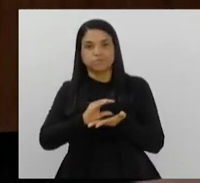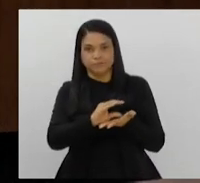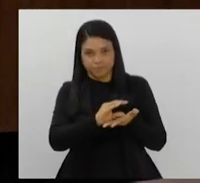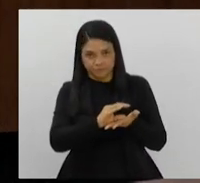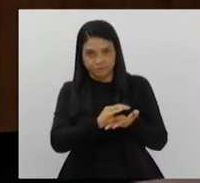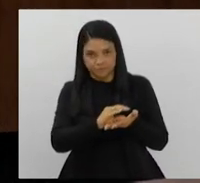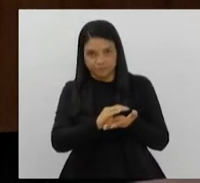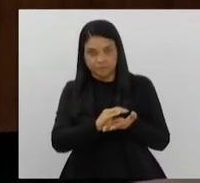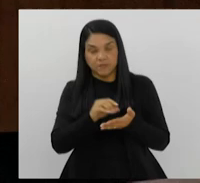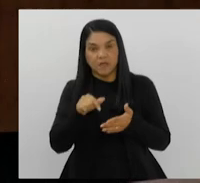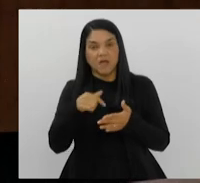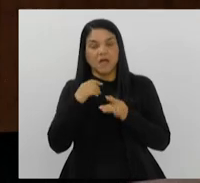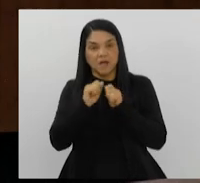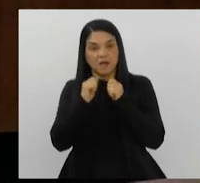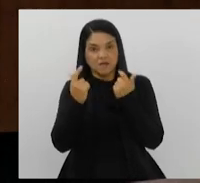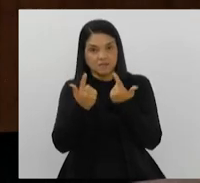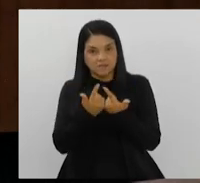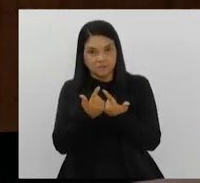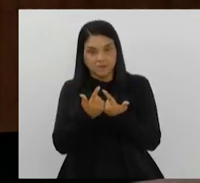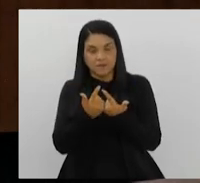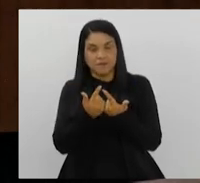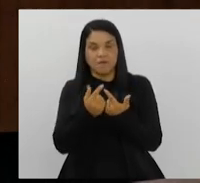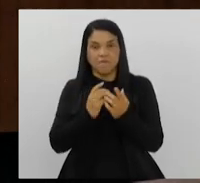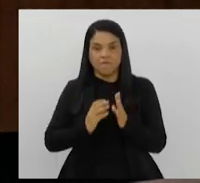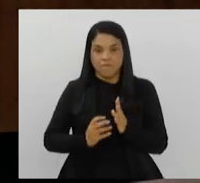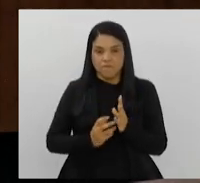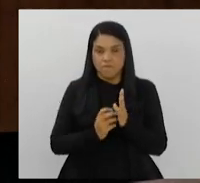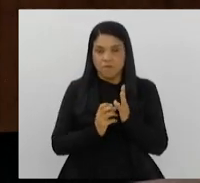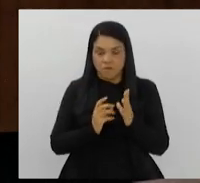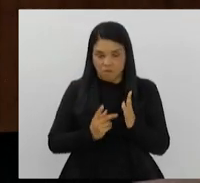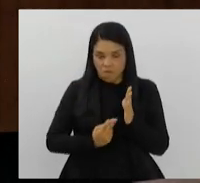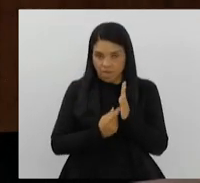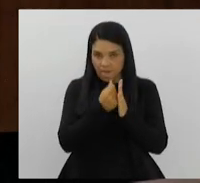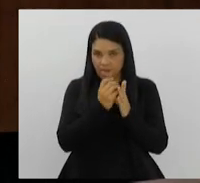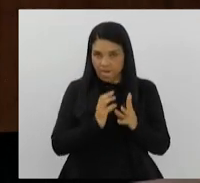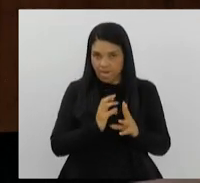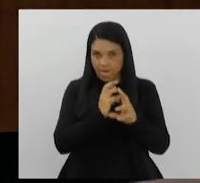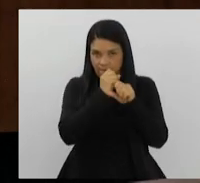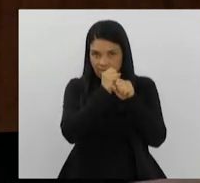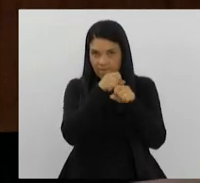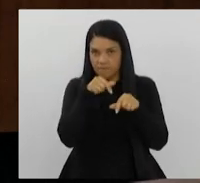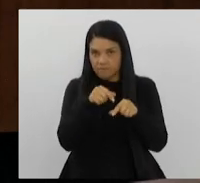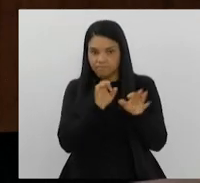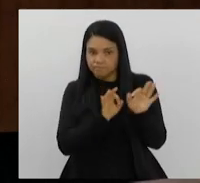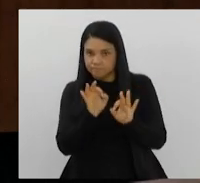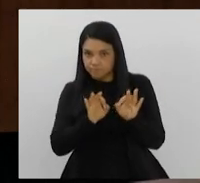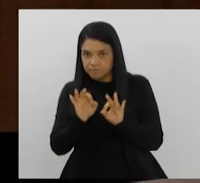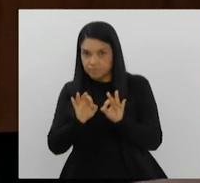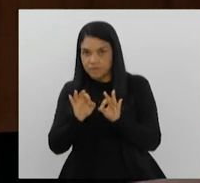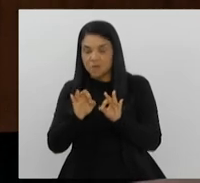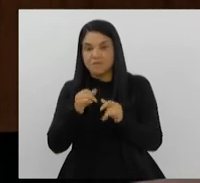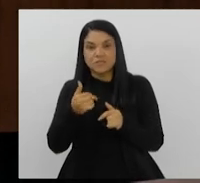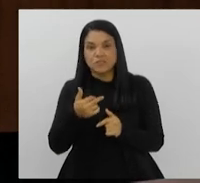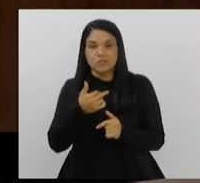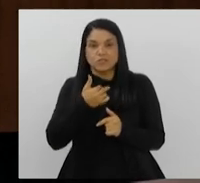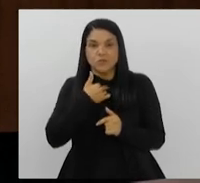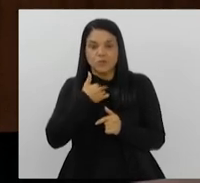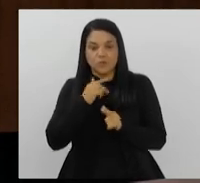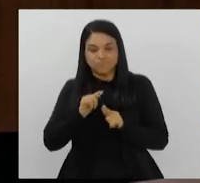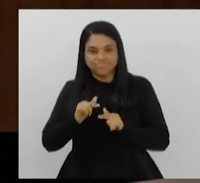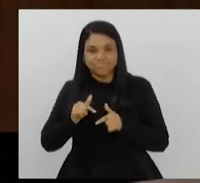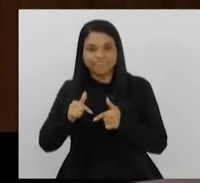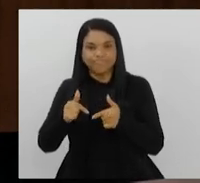A Assembleia Legislativa formata o orçamento, mas não necessariamente a gente tem ingerência sobre aquilo que